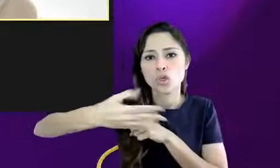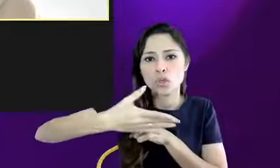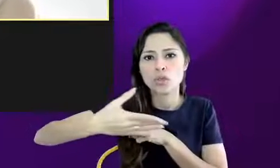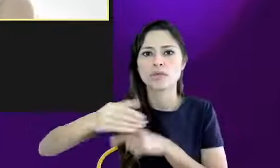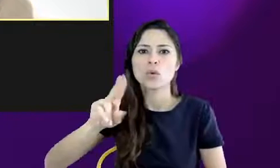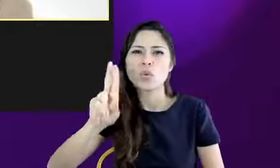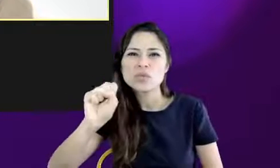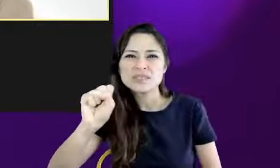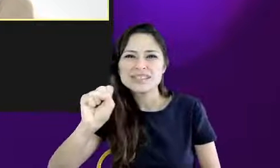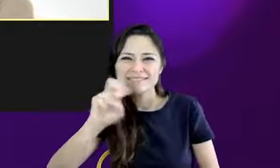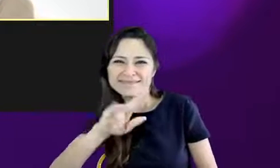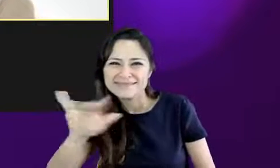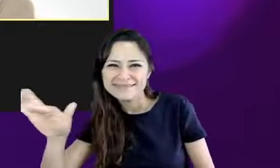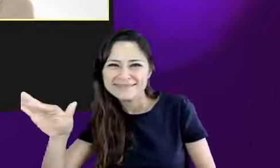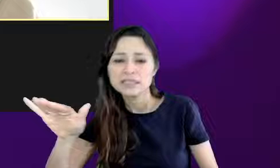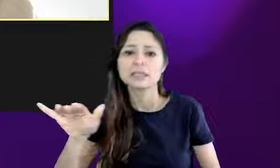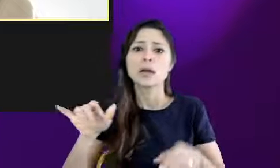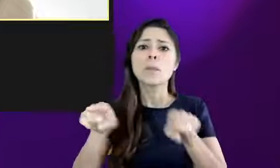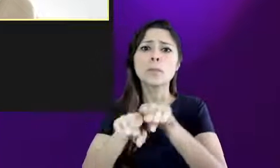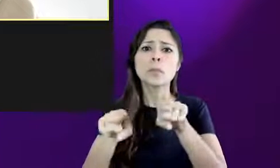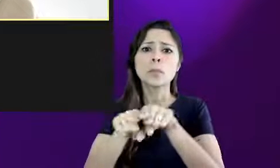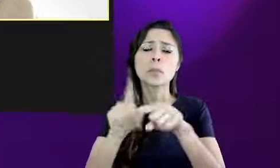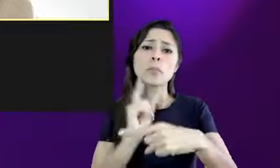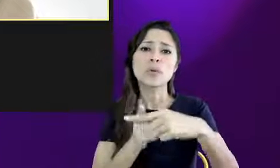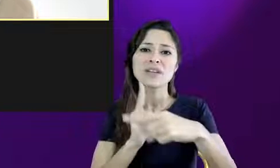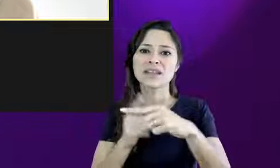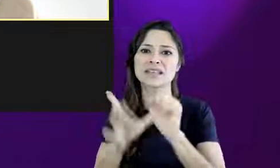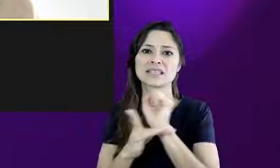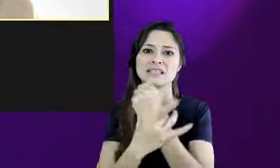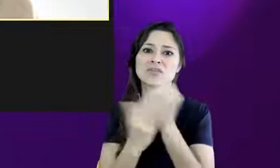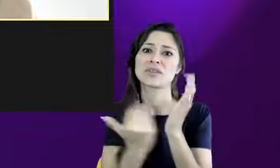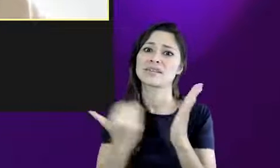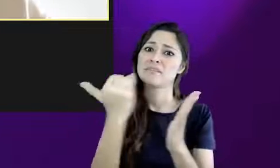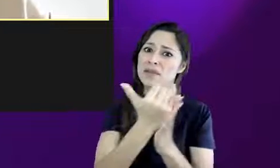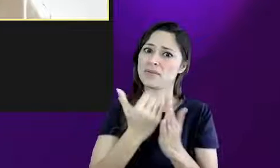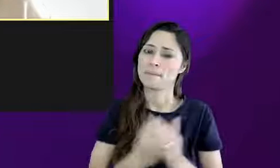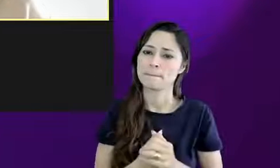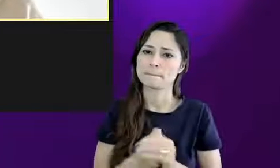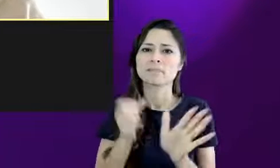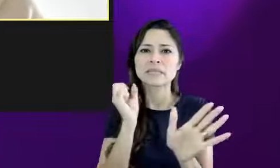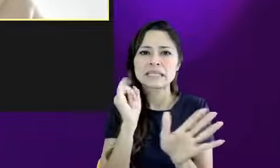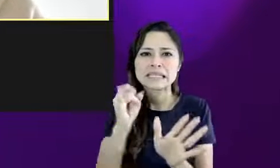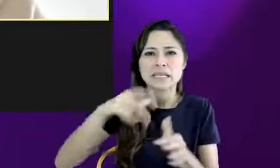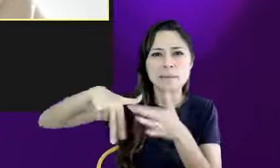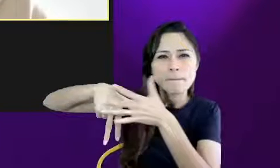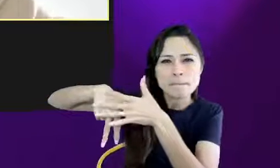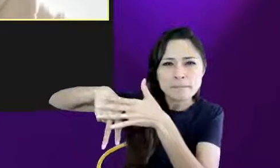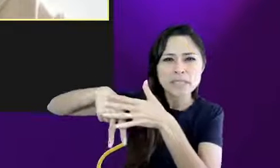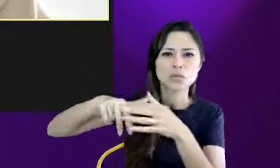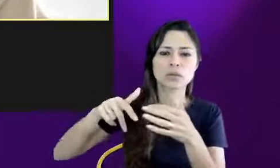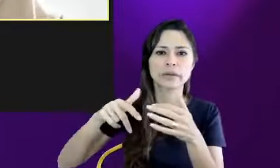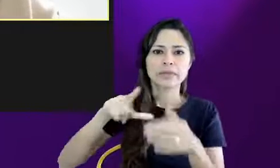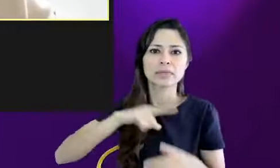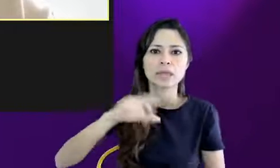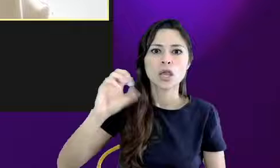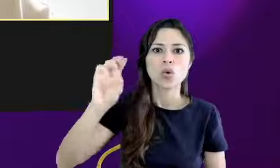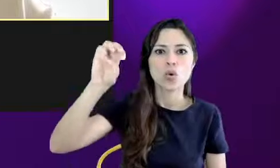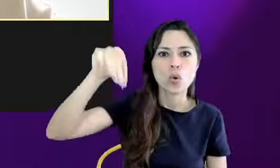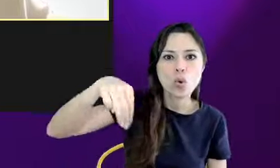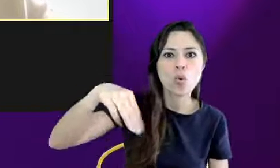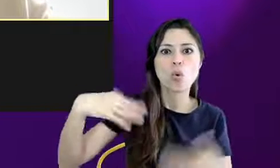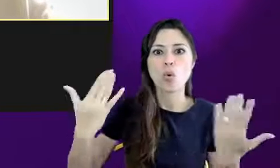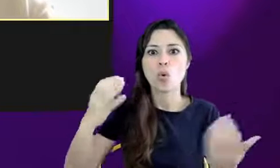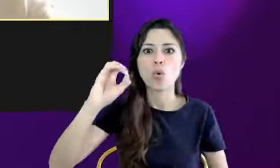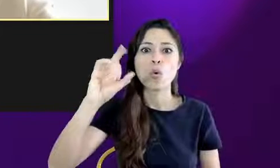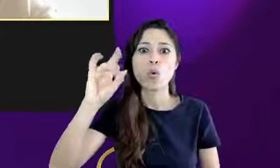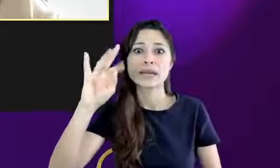ustekinumab e o vedolizumab, por terem um perfil de segurança maior. Se eu tenho um paciente com uma doença de Crohn ou uma colite